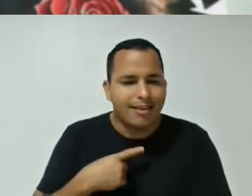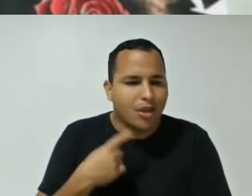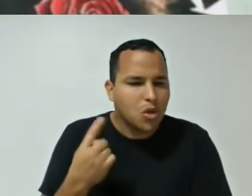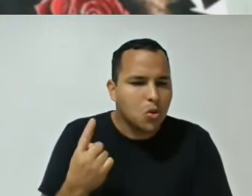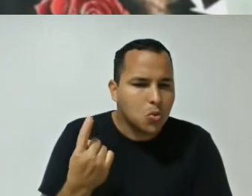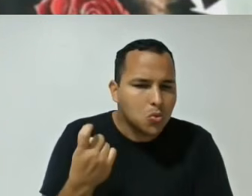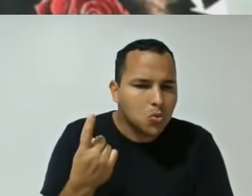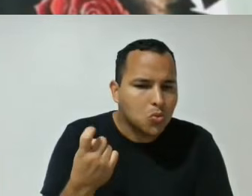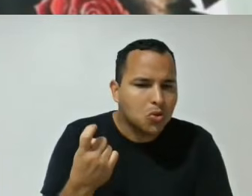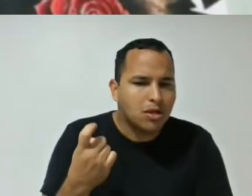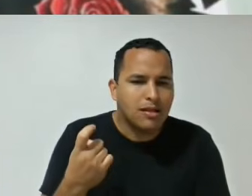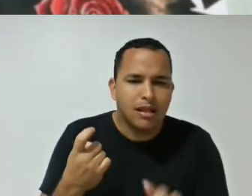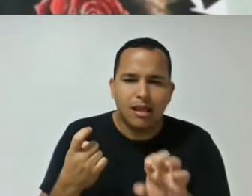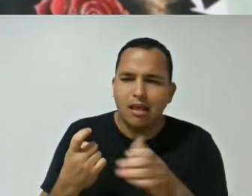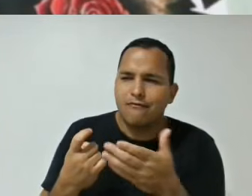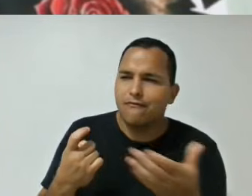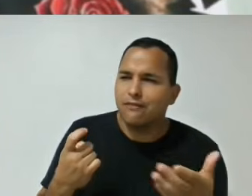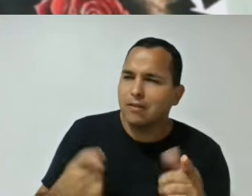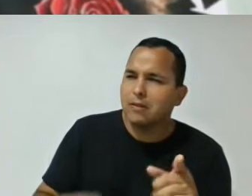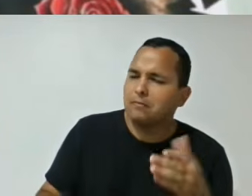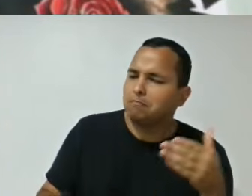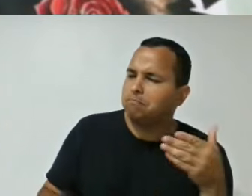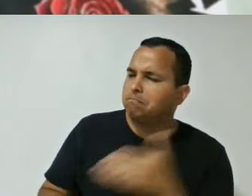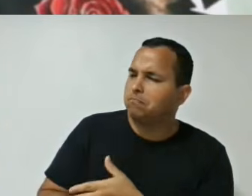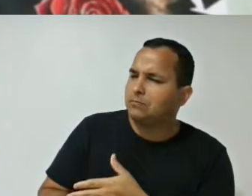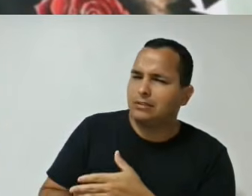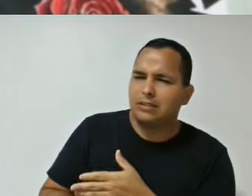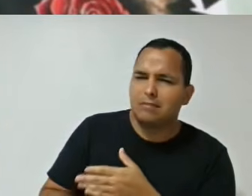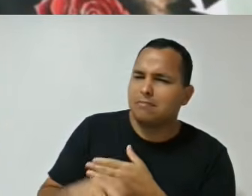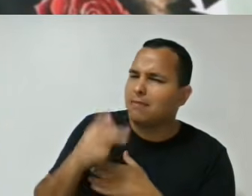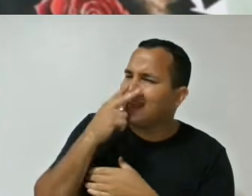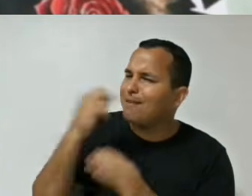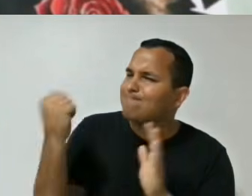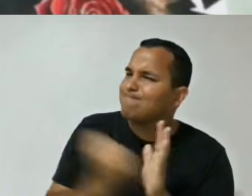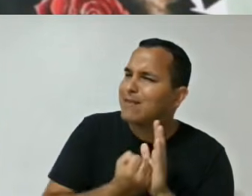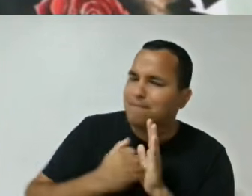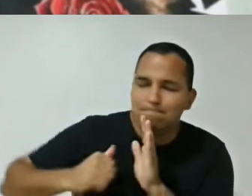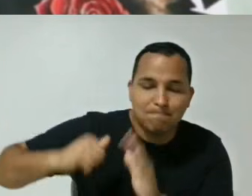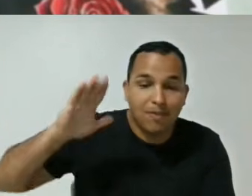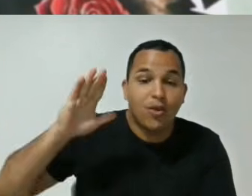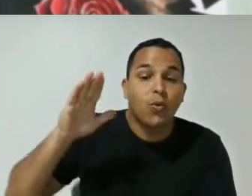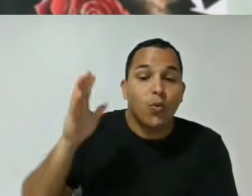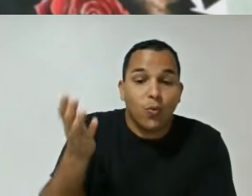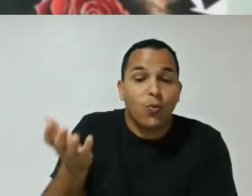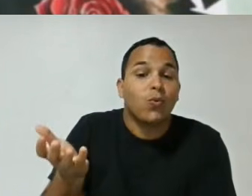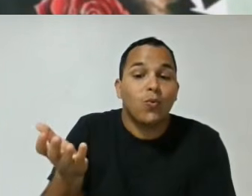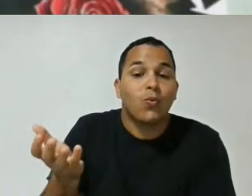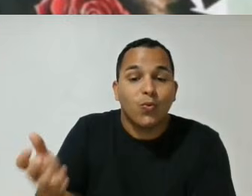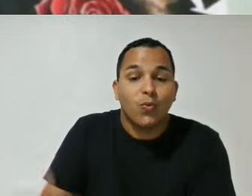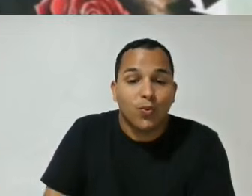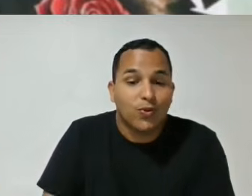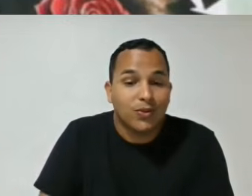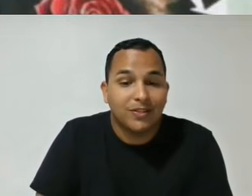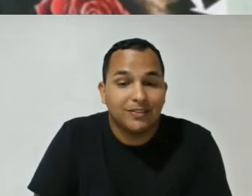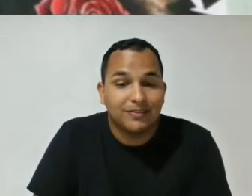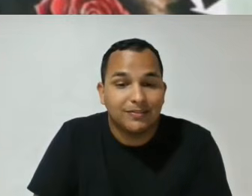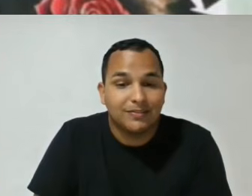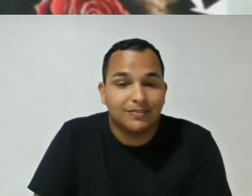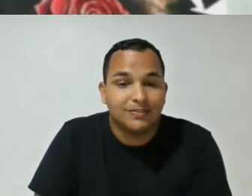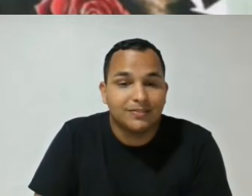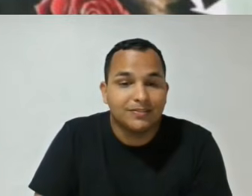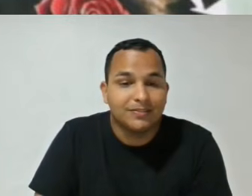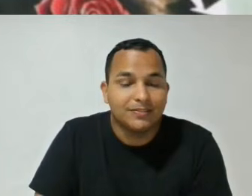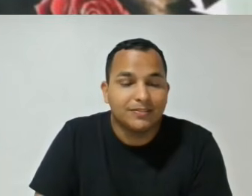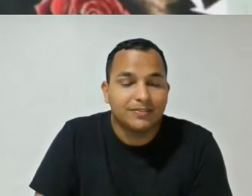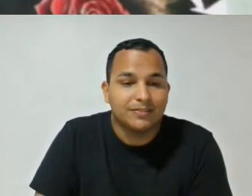aquele evento do São Bernardo que você considerou o mais marcante durante a sua passagem lá no espaço, a sua trajetória, que você podia Olha, contar para